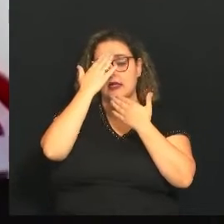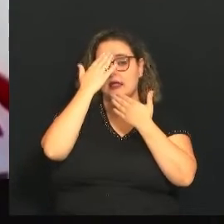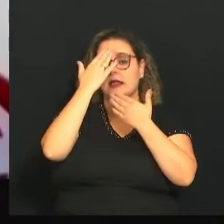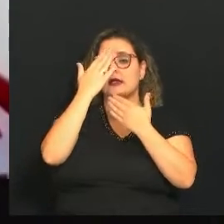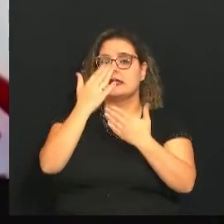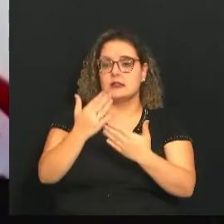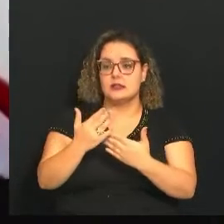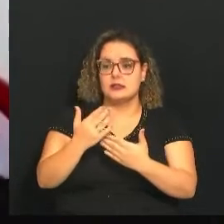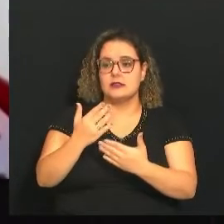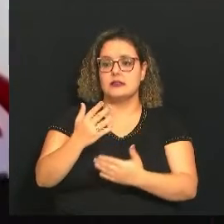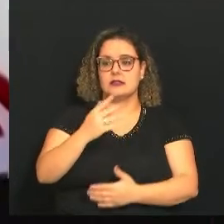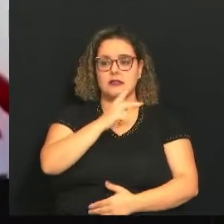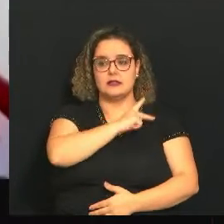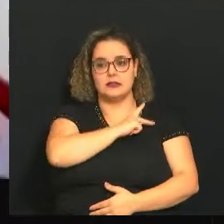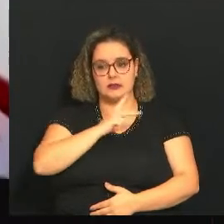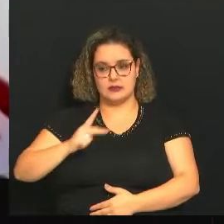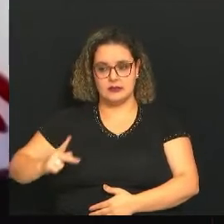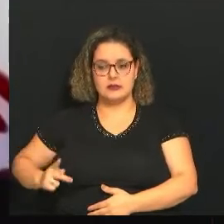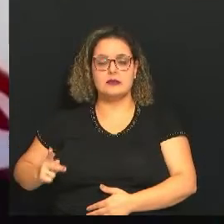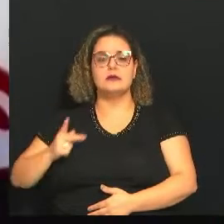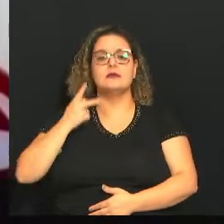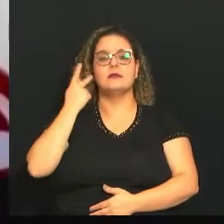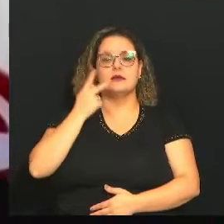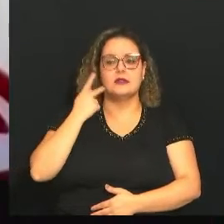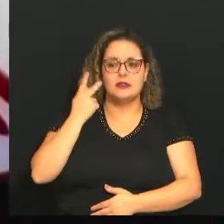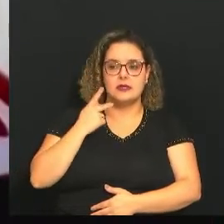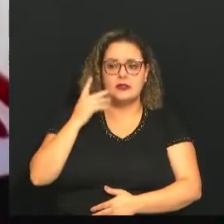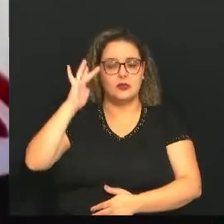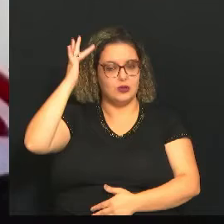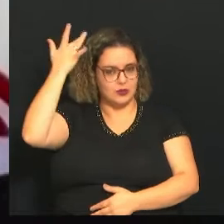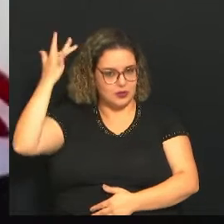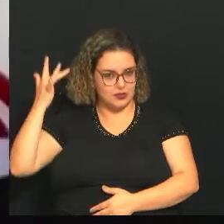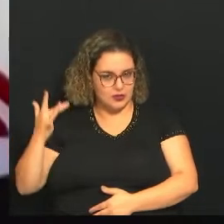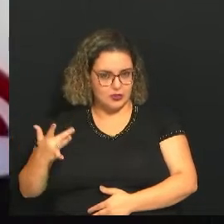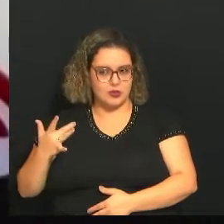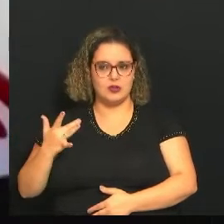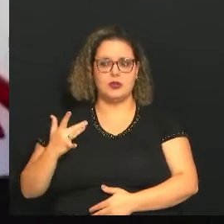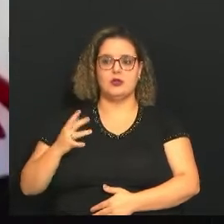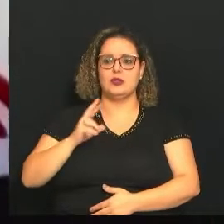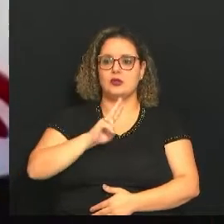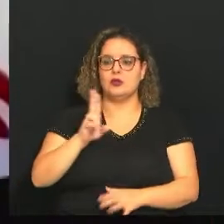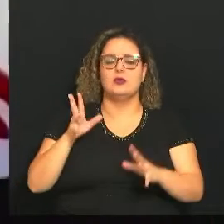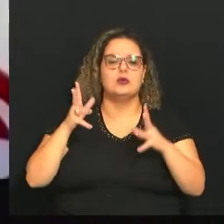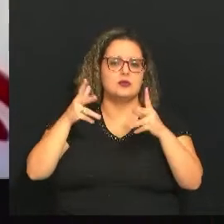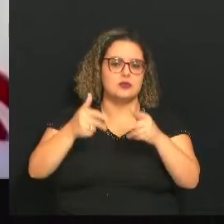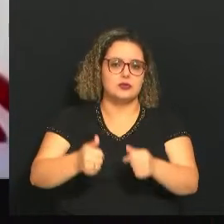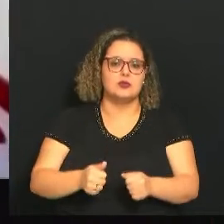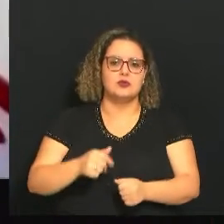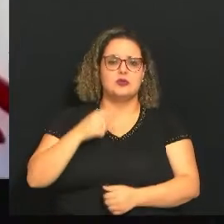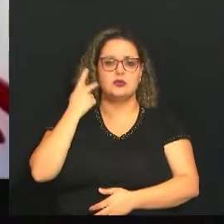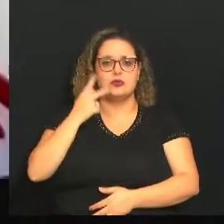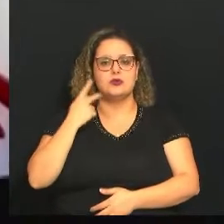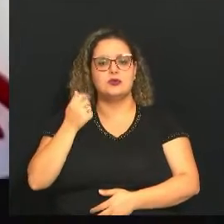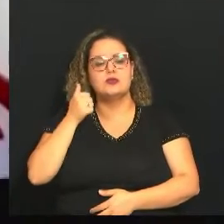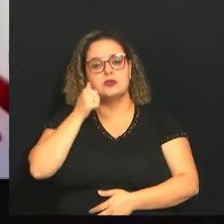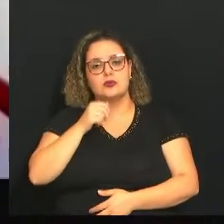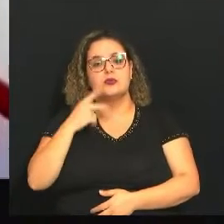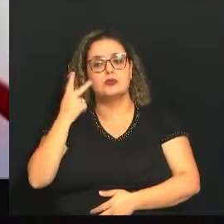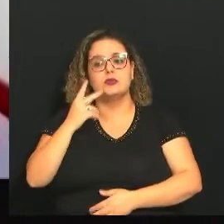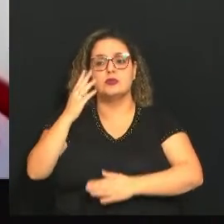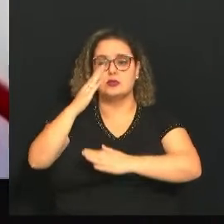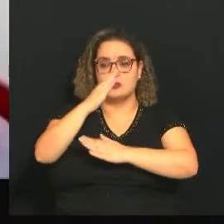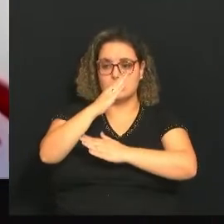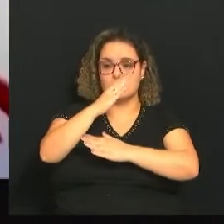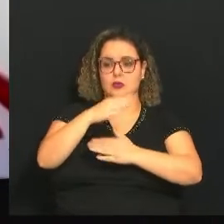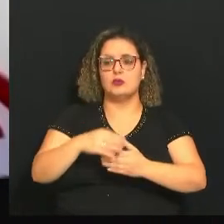nossa presidente, vereadora Guida, em nome de todos os vereadores, vereadoras dessa casa. Quero cumprimentar